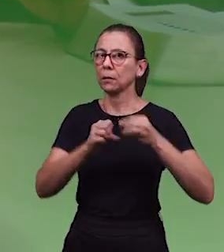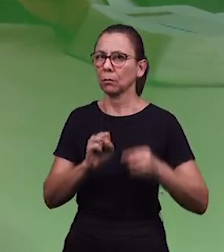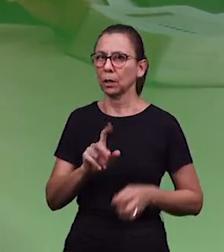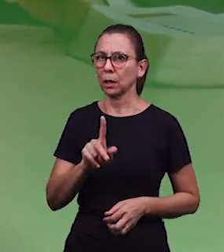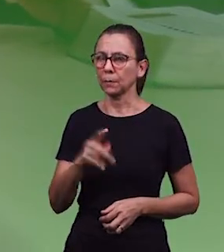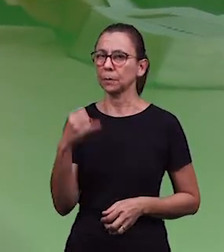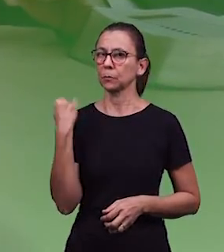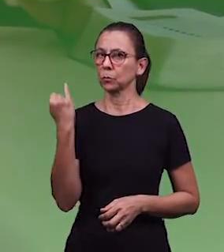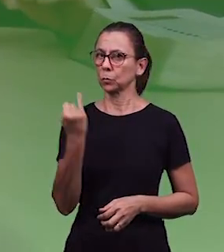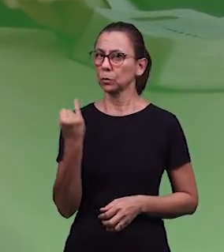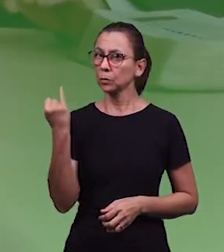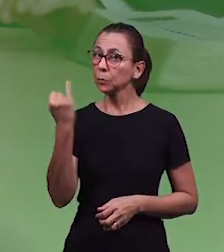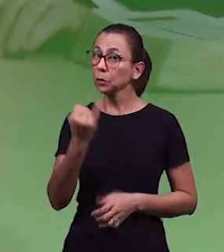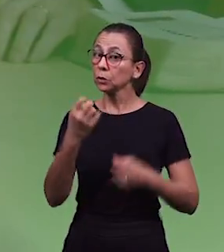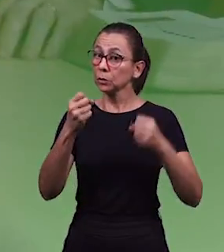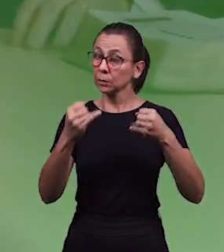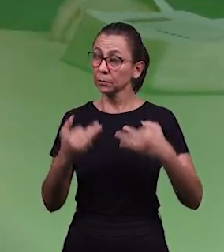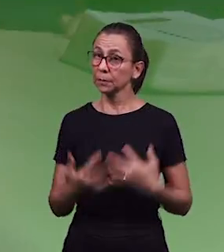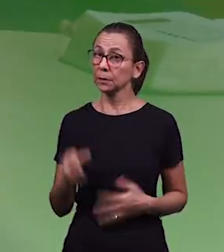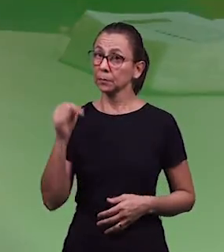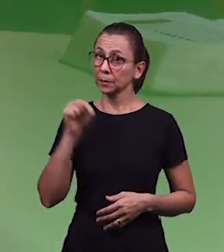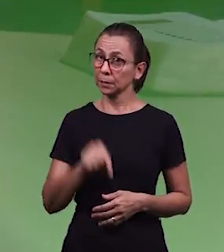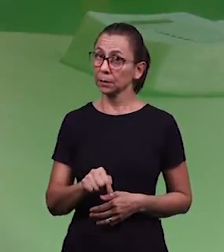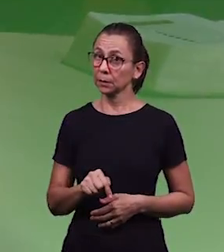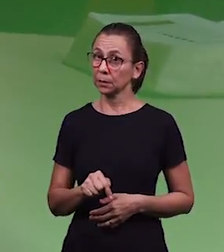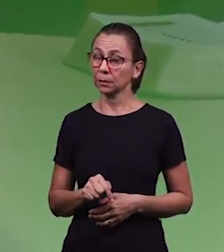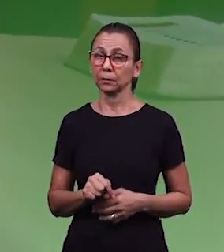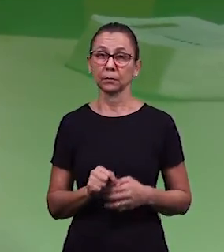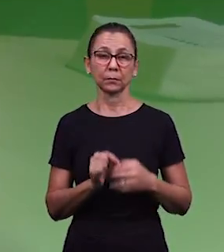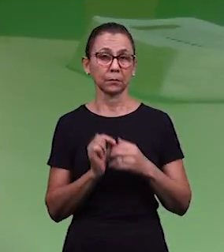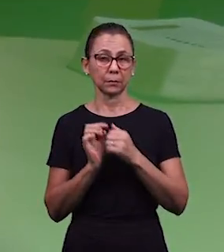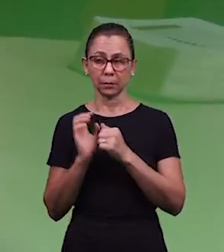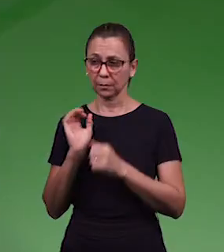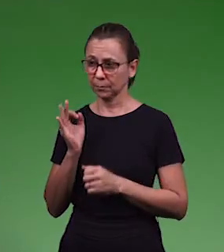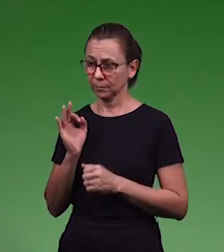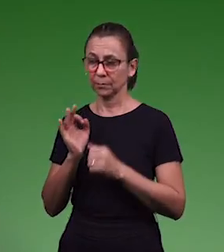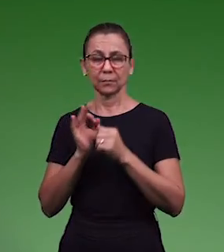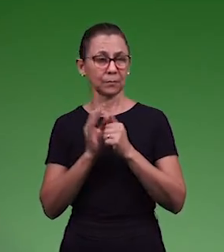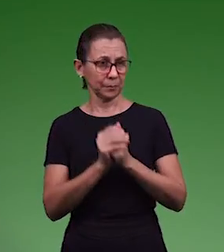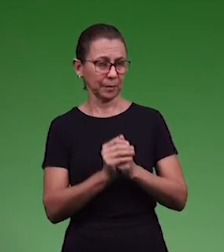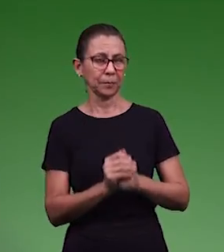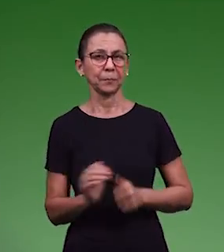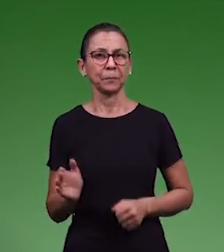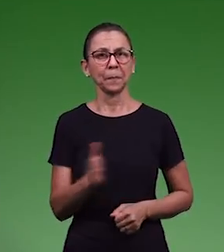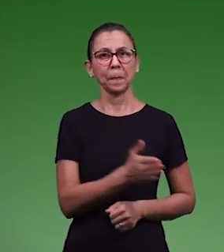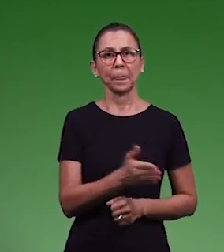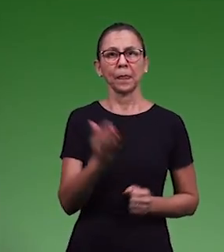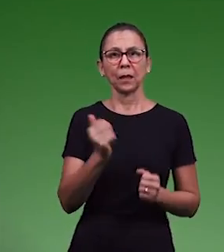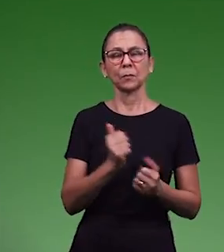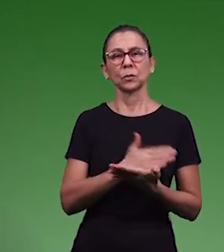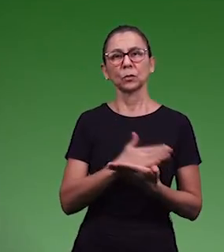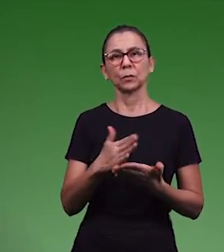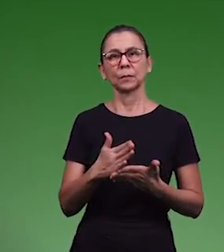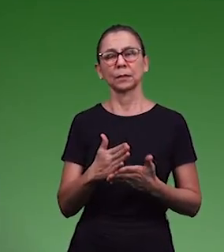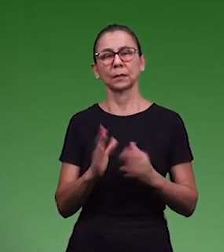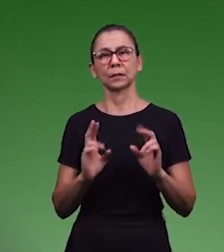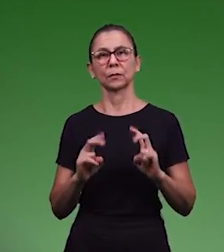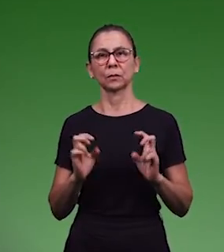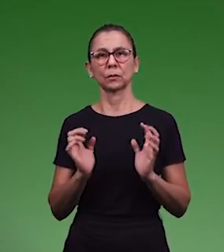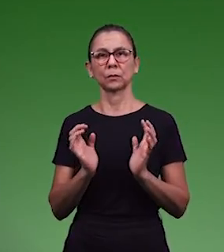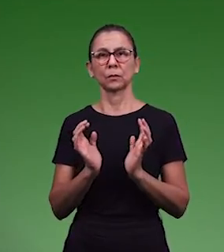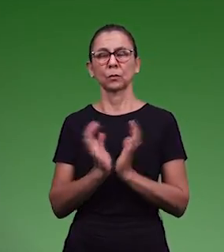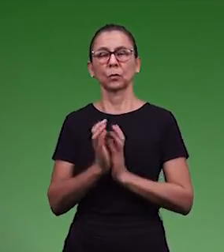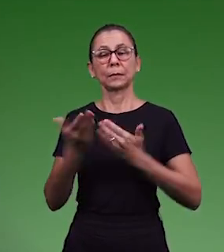falamos aqui, sabe? Muito certamente, importante. certamente. Amém. Muito bem, então vamos entrar em grupo de assistência. Né? O que é o grupo